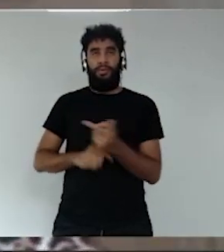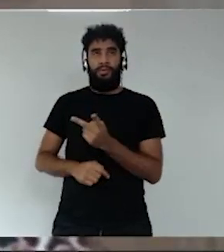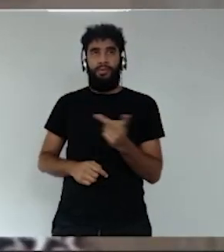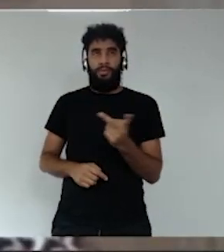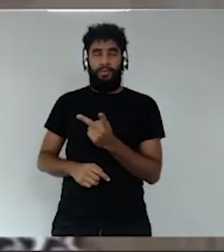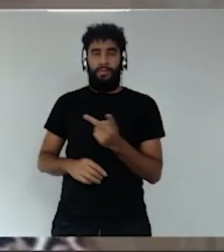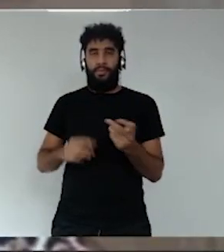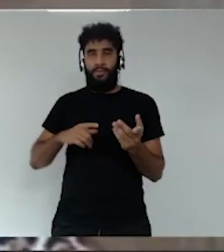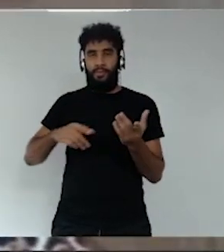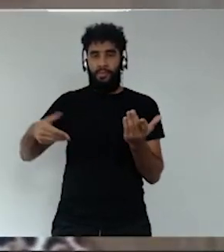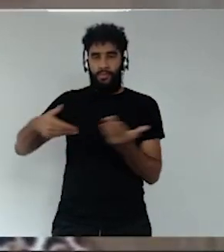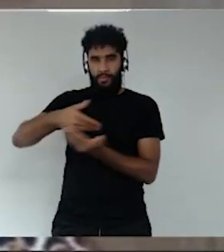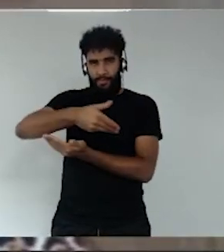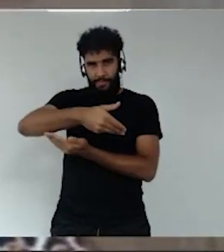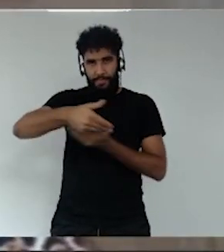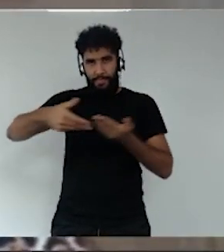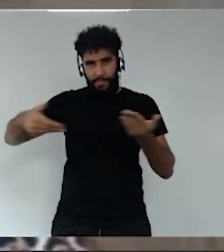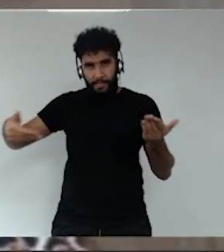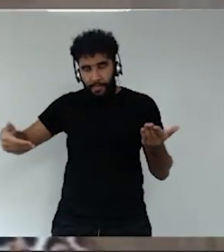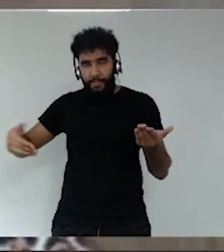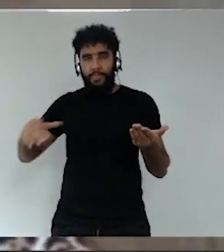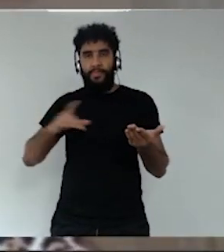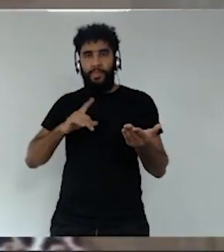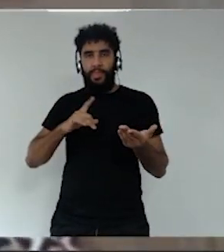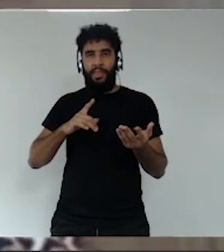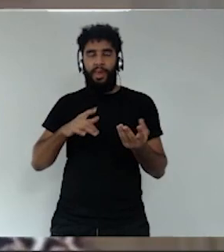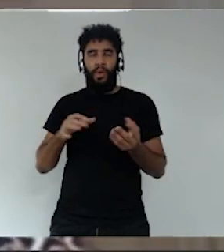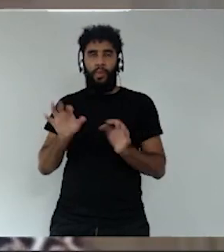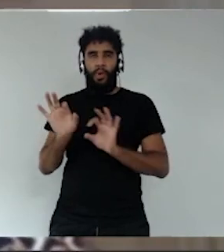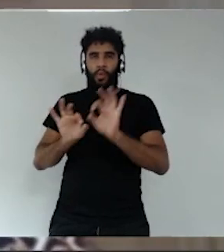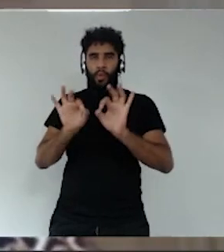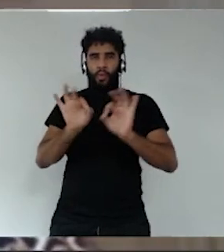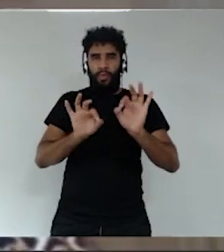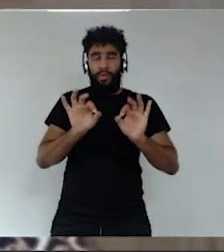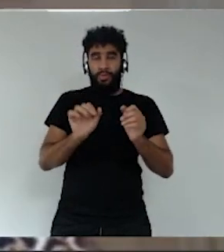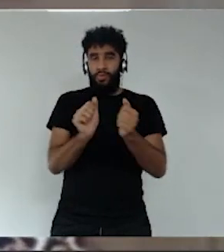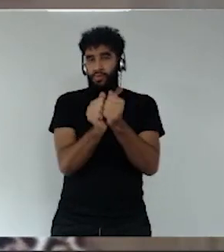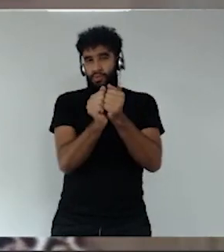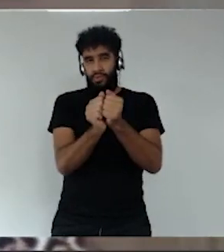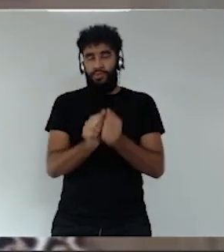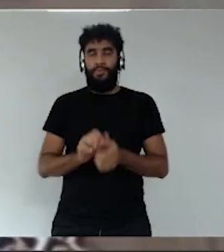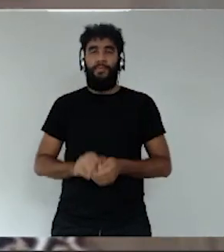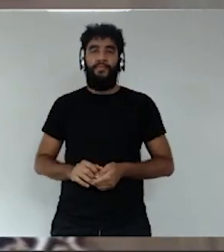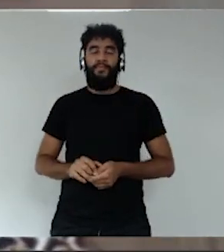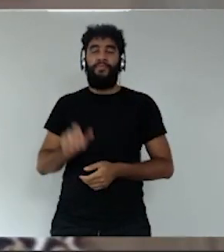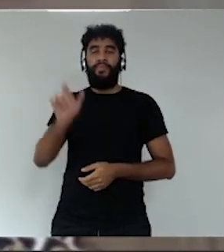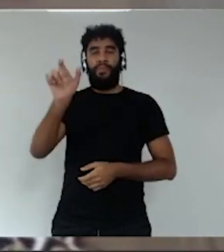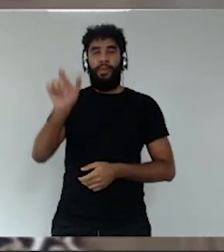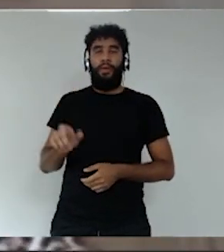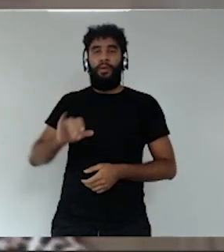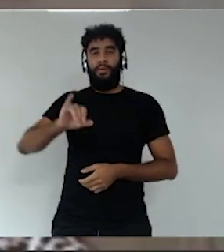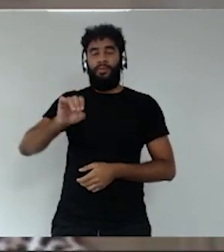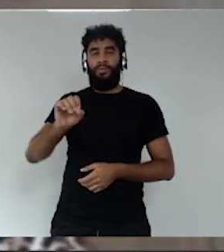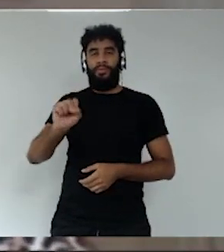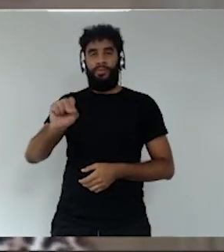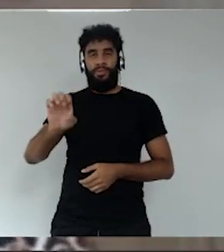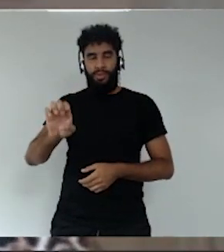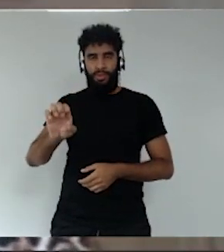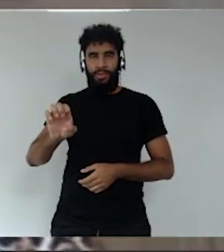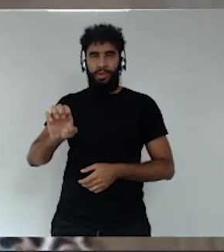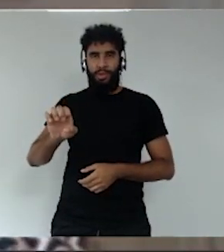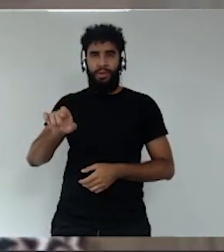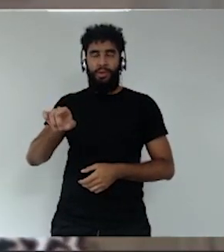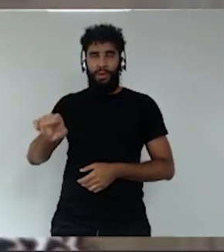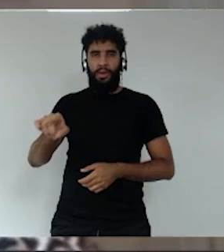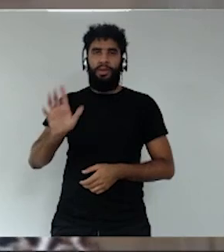acesso à justiça, nós temos uma obra coletiva. Até o José Renato Nalini, o professor, né, e magistrado aposentado